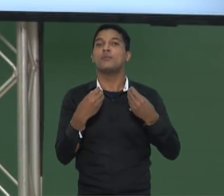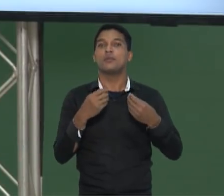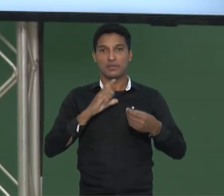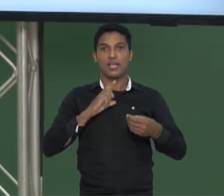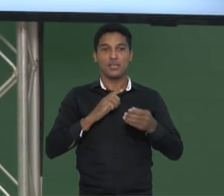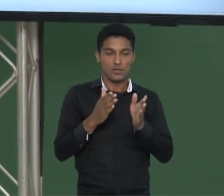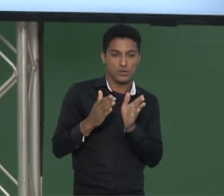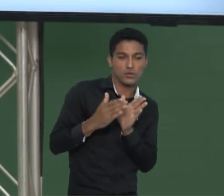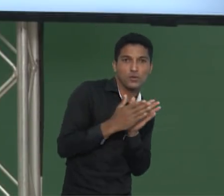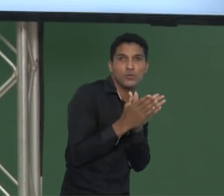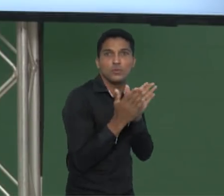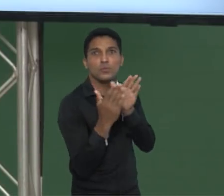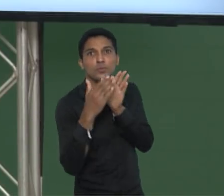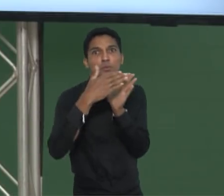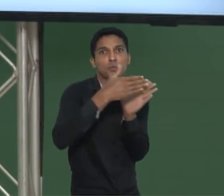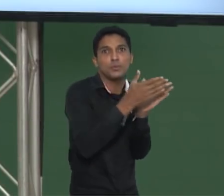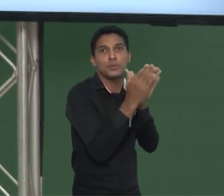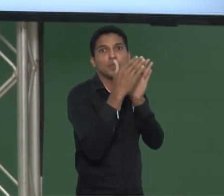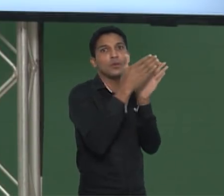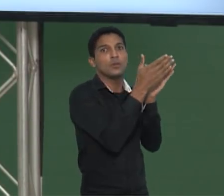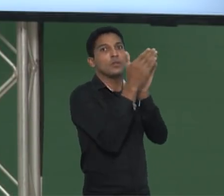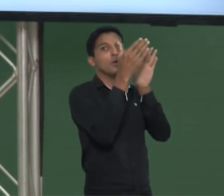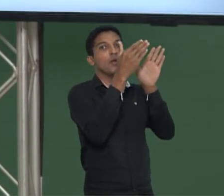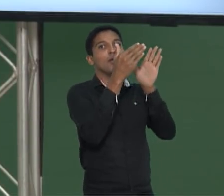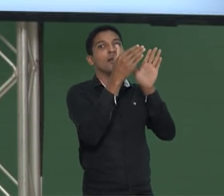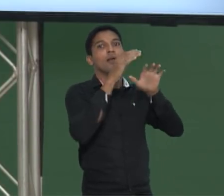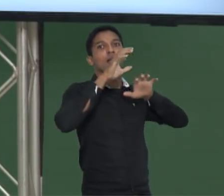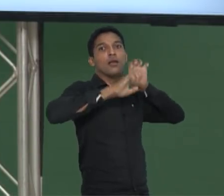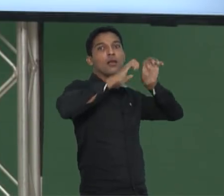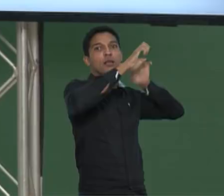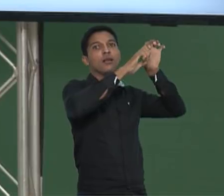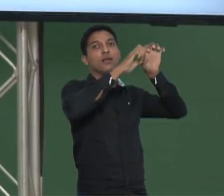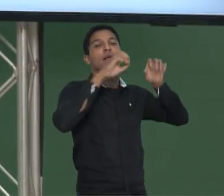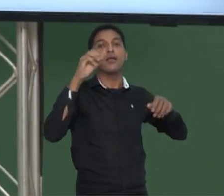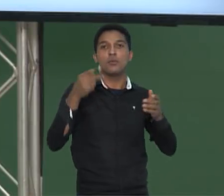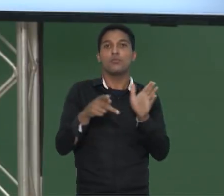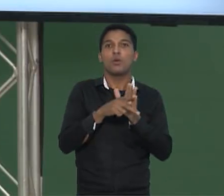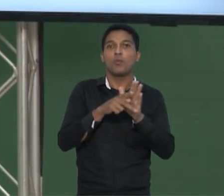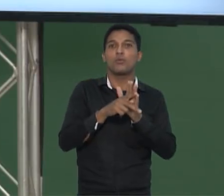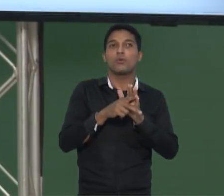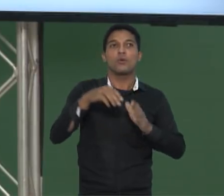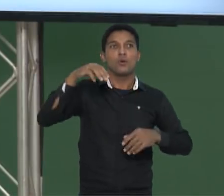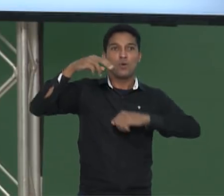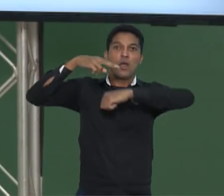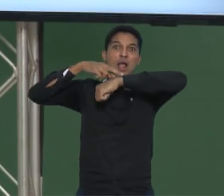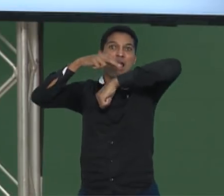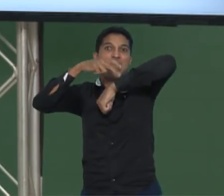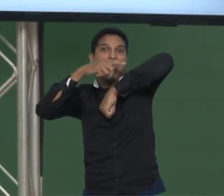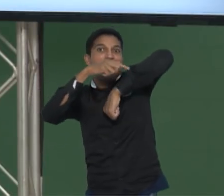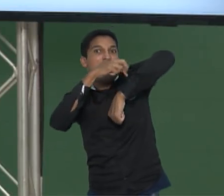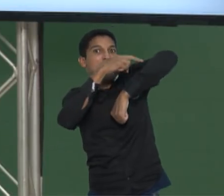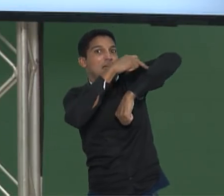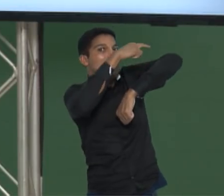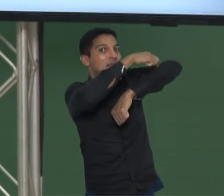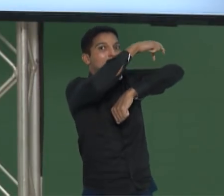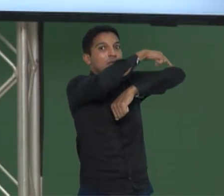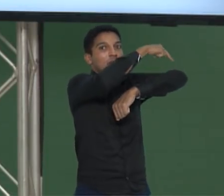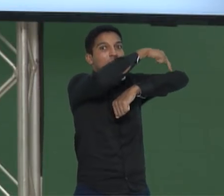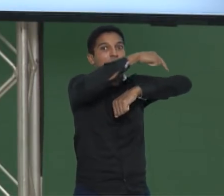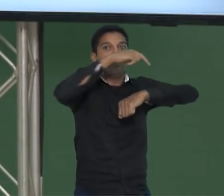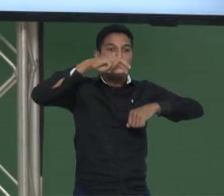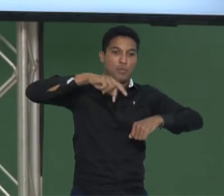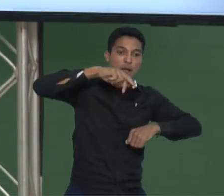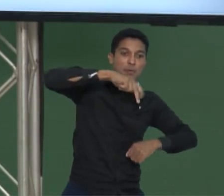trilha. Essa é uma atividade de montanhismo. Também, na Serra do Mar, nós temos o Caminho